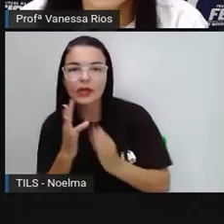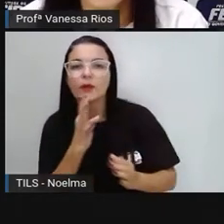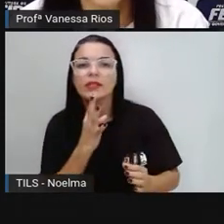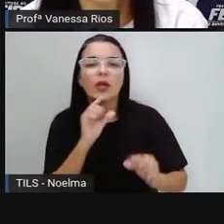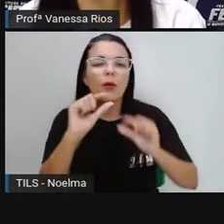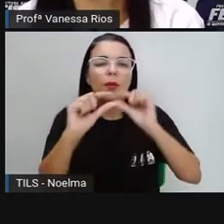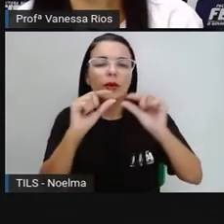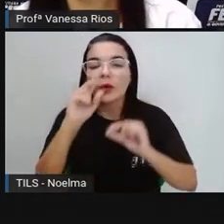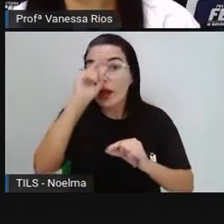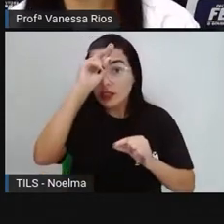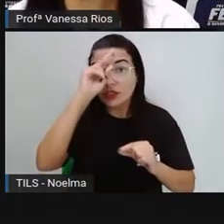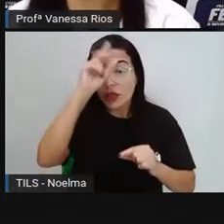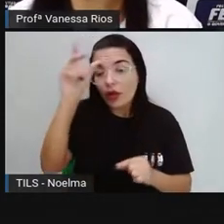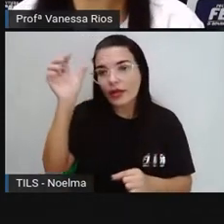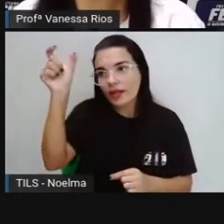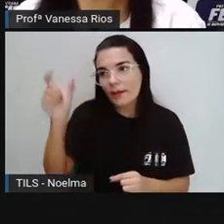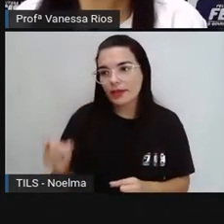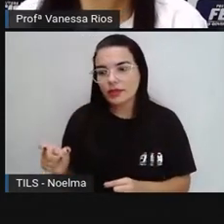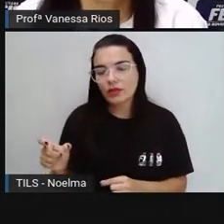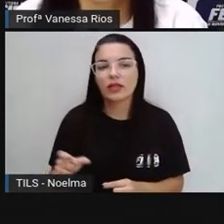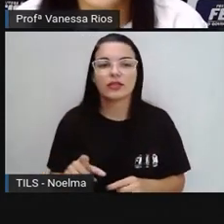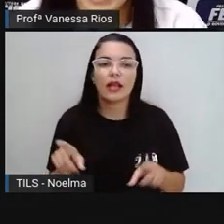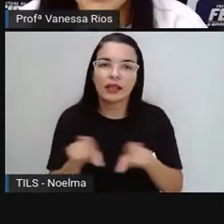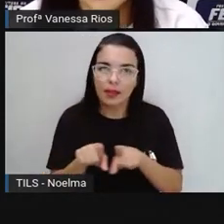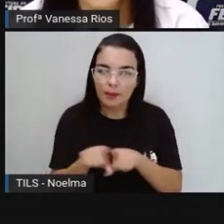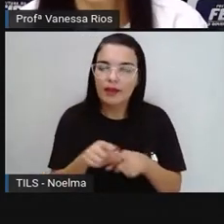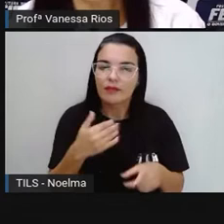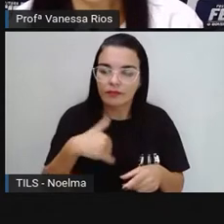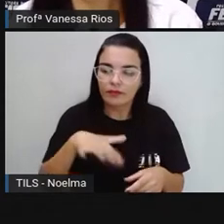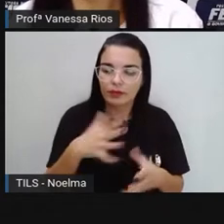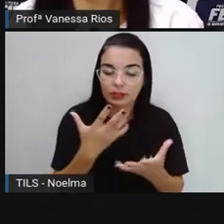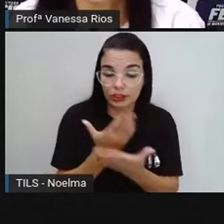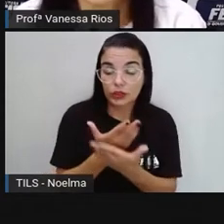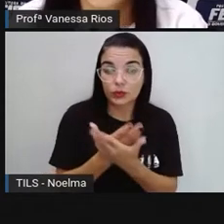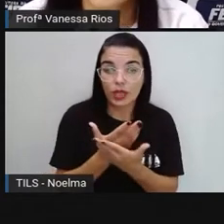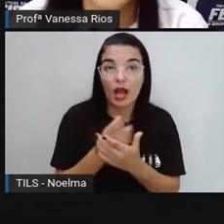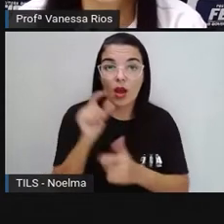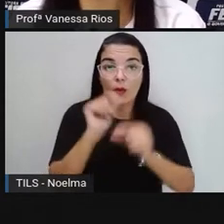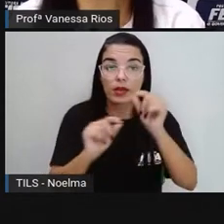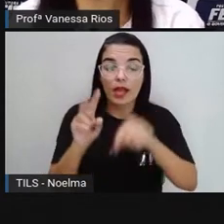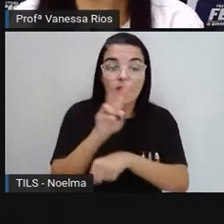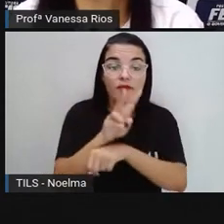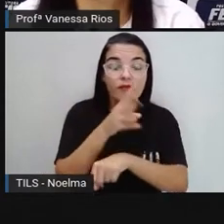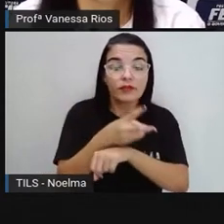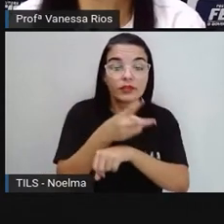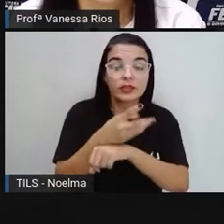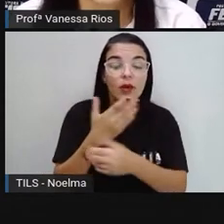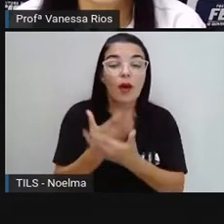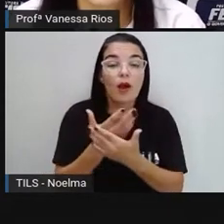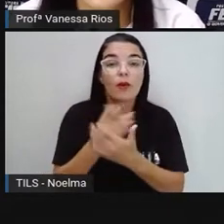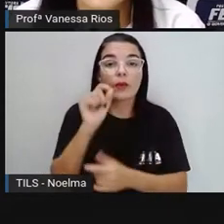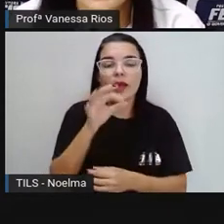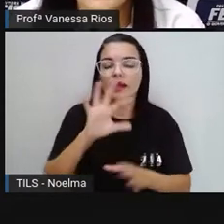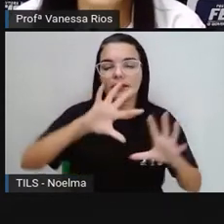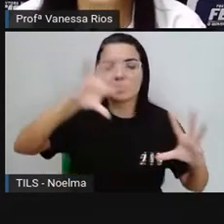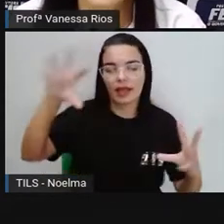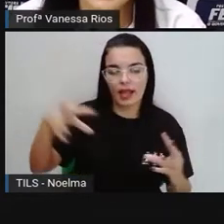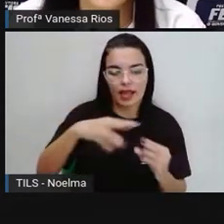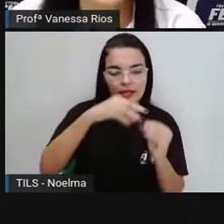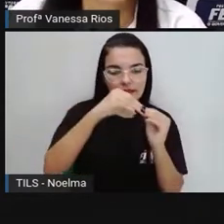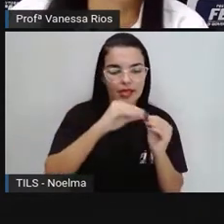um pouquinho os personagens. Nós vamos tratar, quando estudarmos nesta videoaula, sobre as